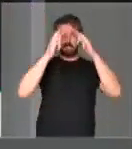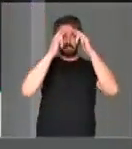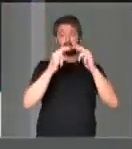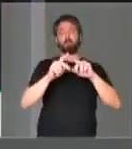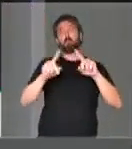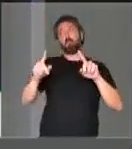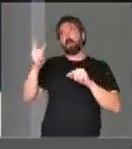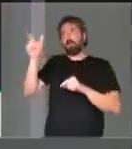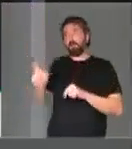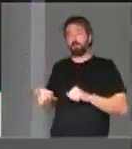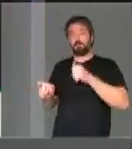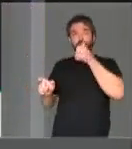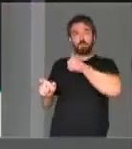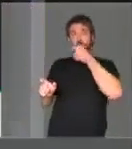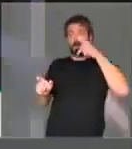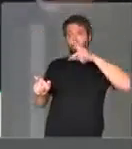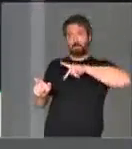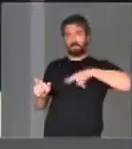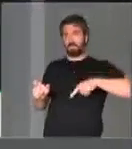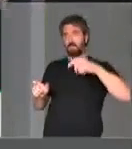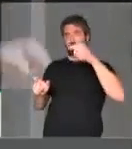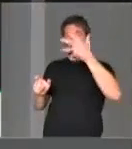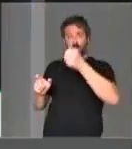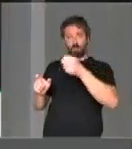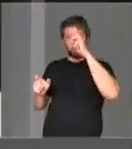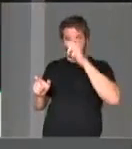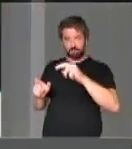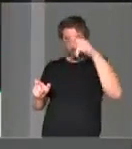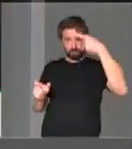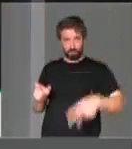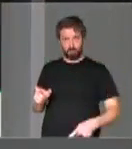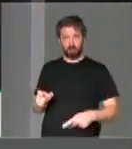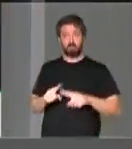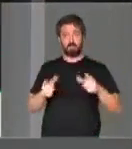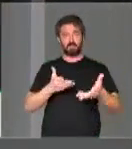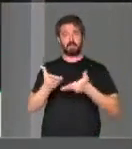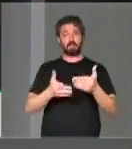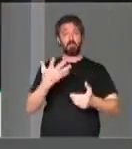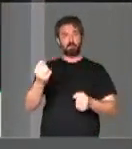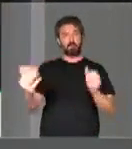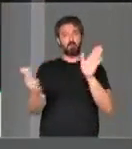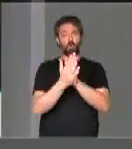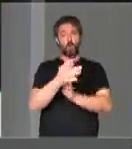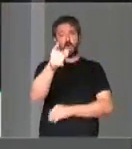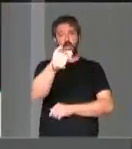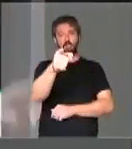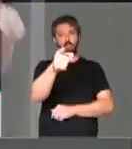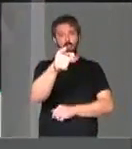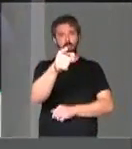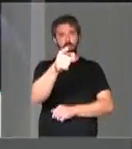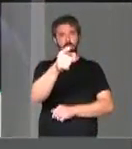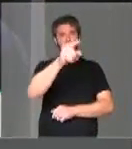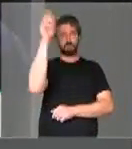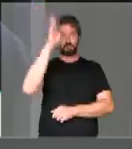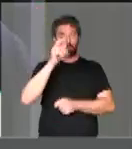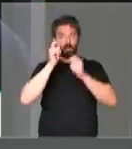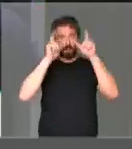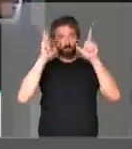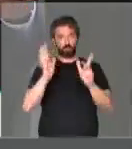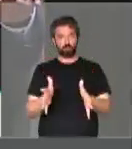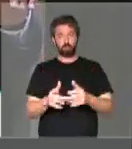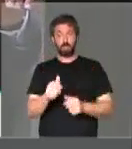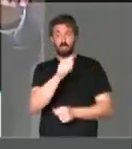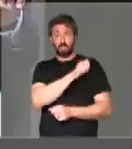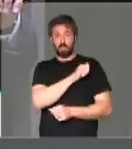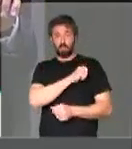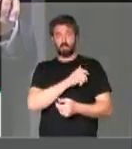que o presidente brasileiro não se dê o respeito, é assim que se é tratado. Mas nós vamos reagir. O Brasil começa a acordar,